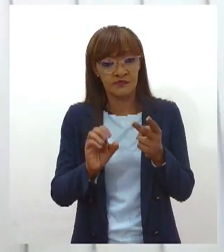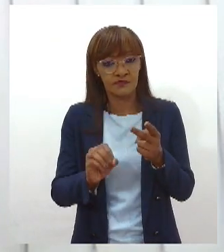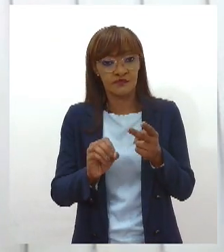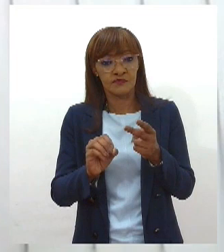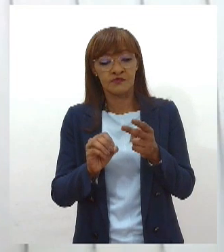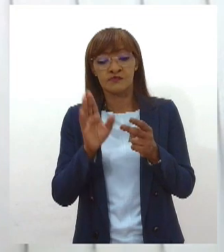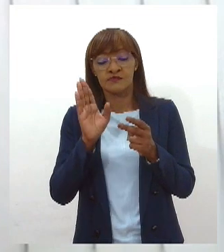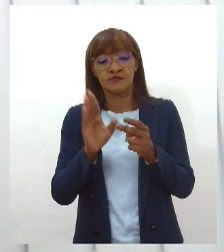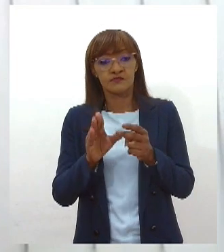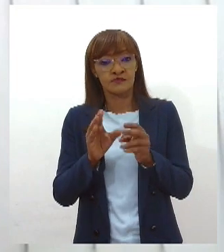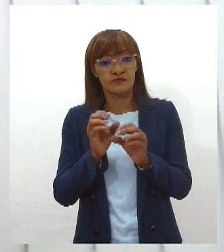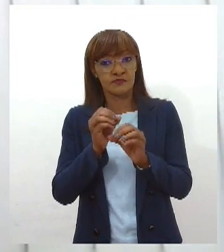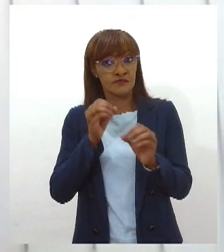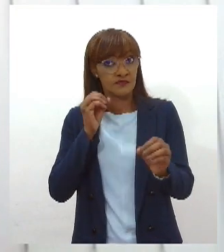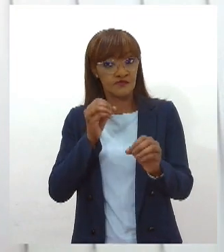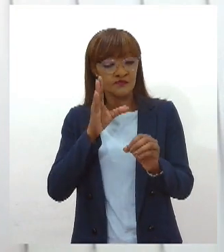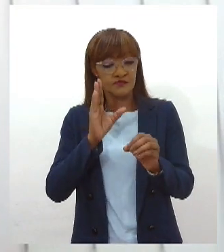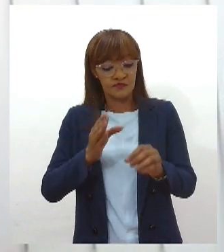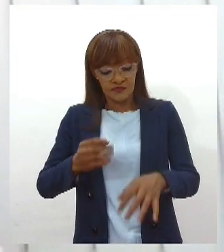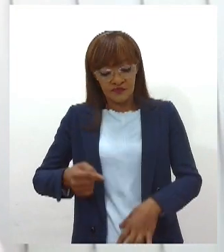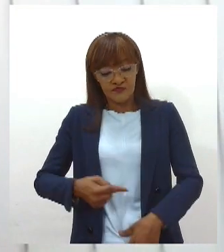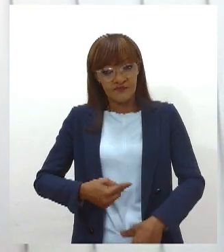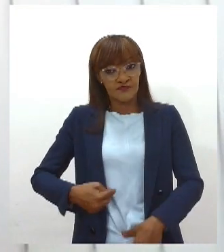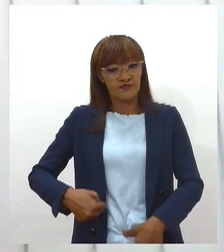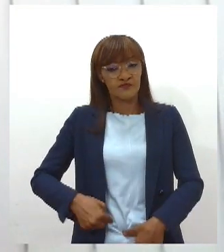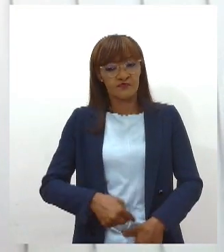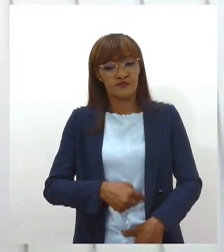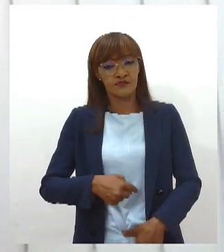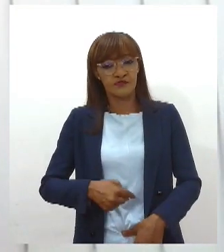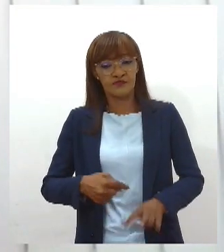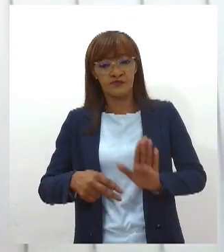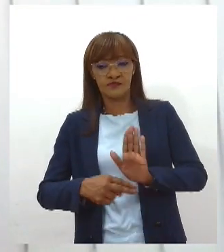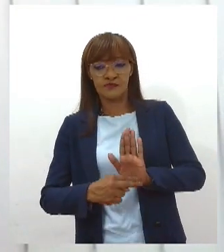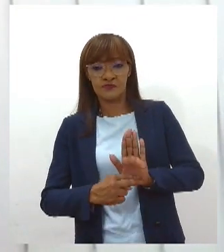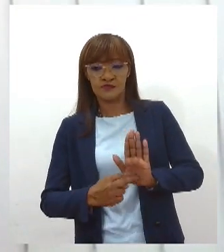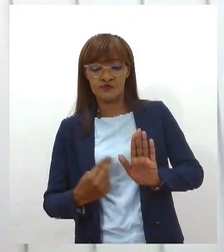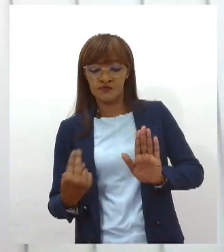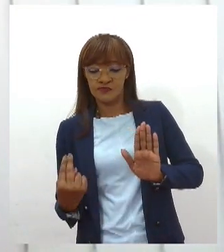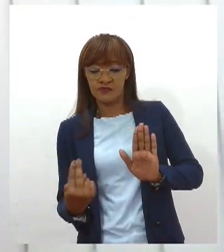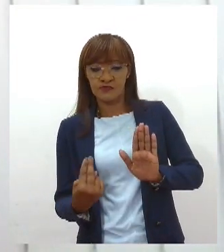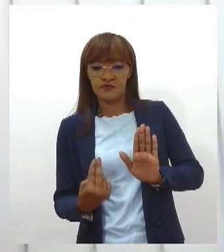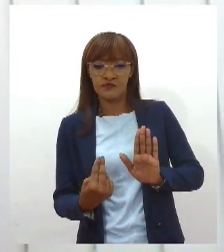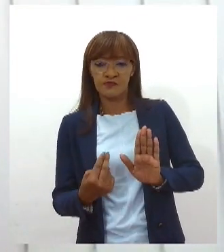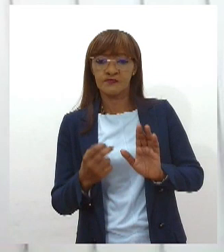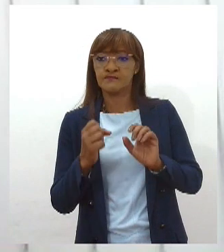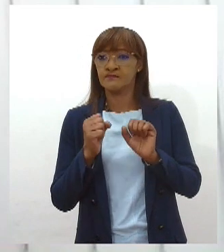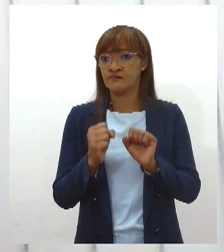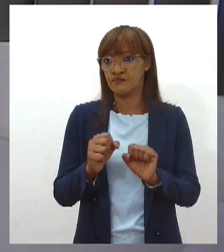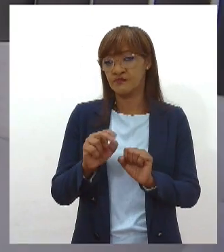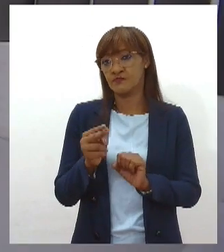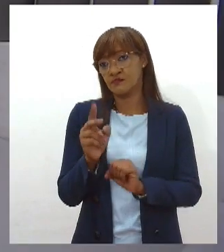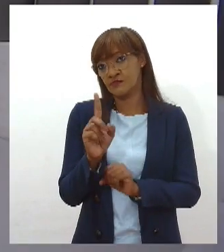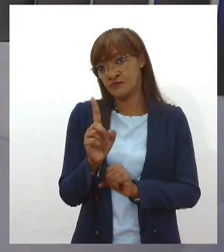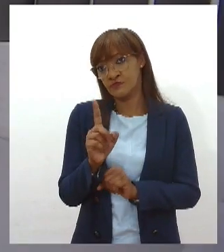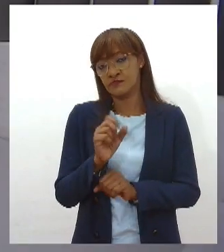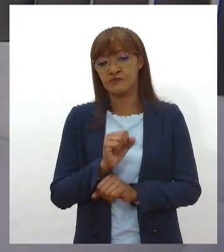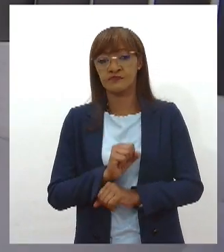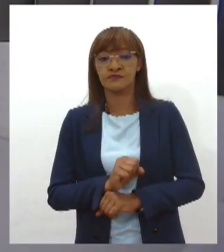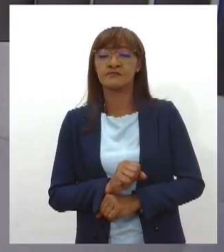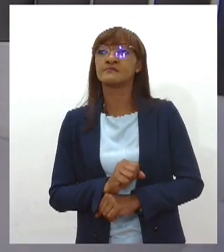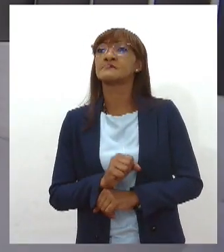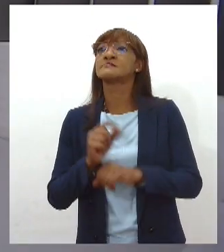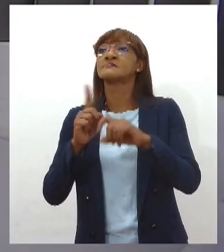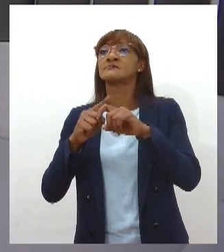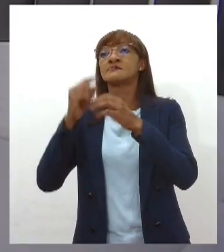de intestino, a gente usa a cirurgia e pode ou não usar a quimioterapia. Doutor André, muito obrigada pela